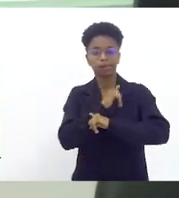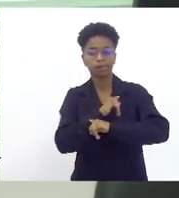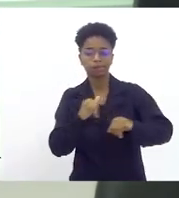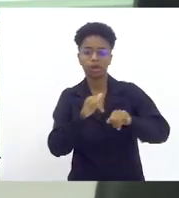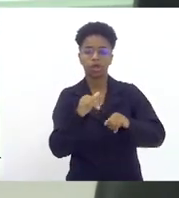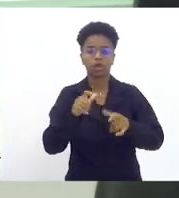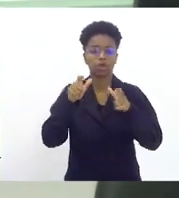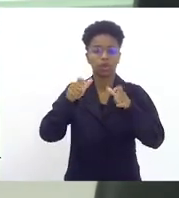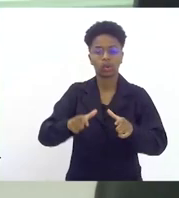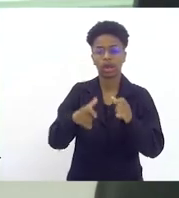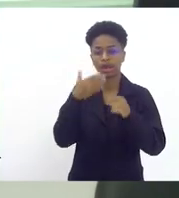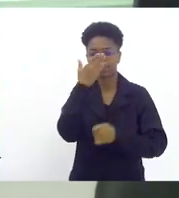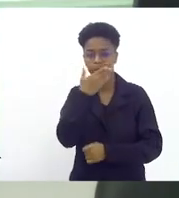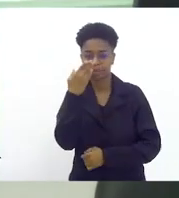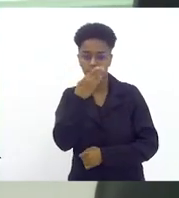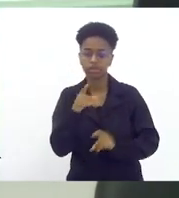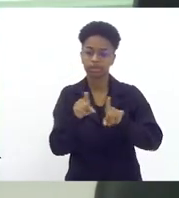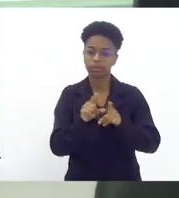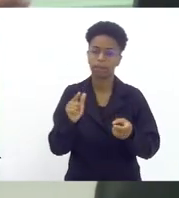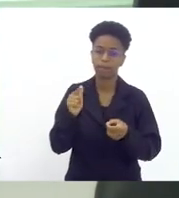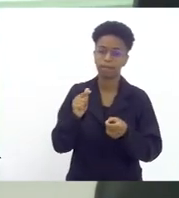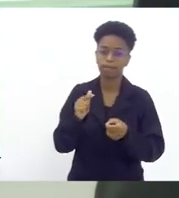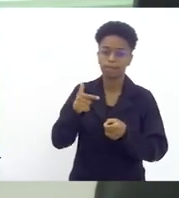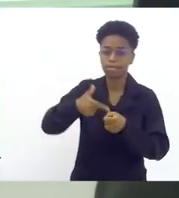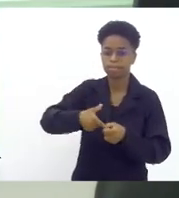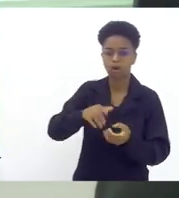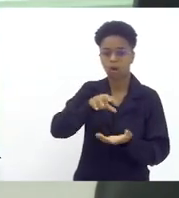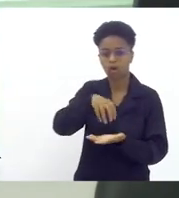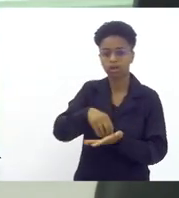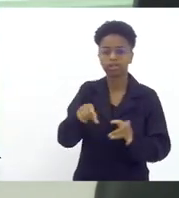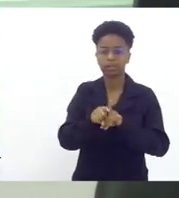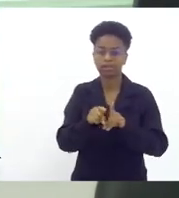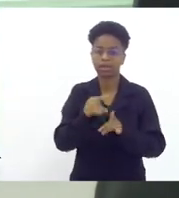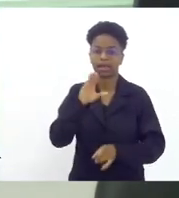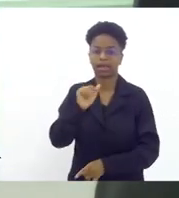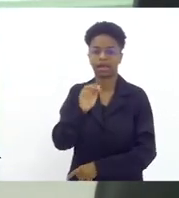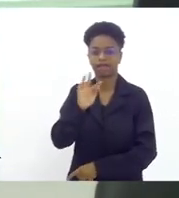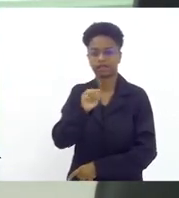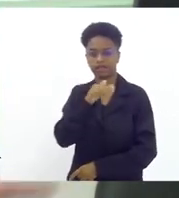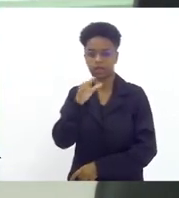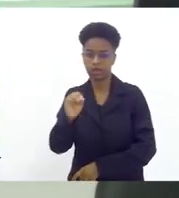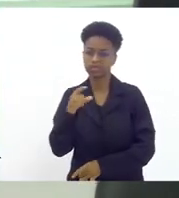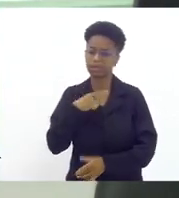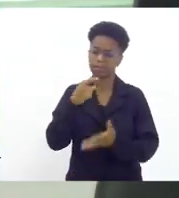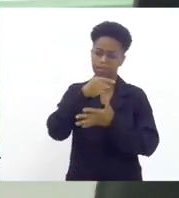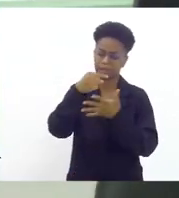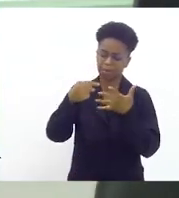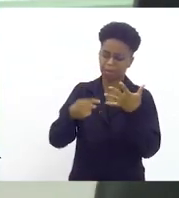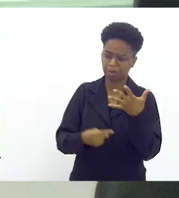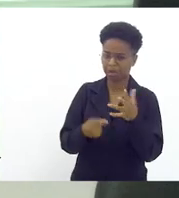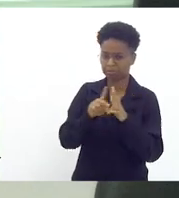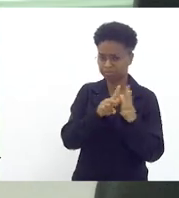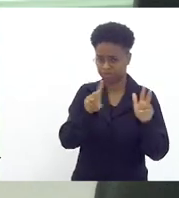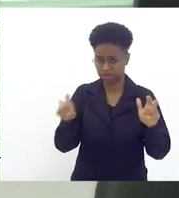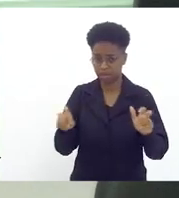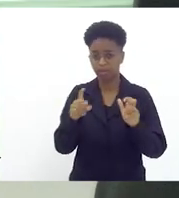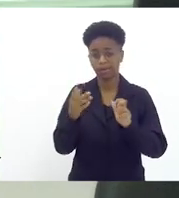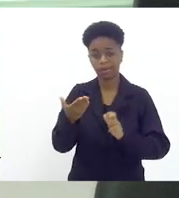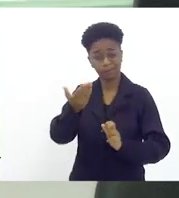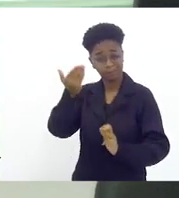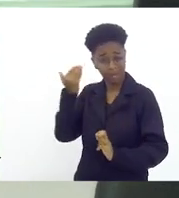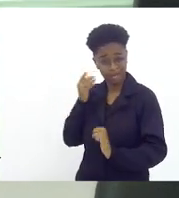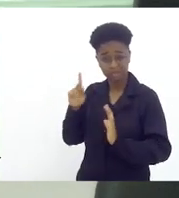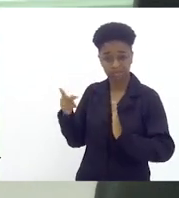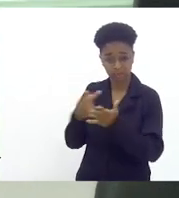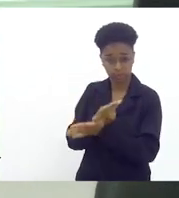gasolina, né, os bordéis aí, cafetões e cafetinas, enfim, né, toda uma situação que lá no passado